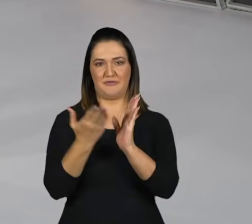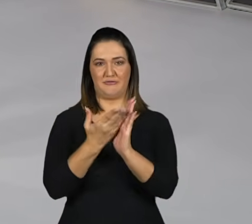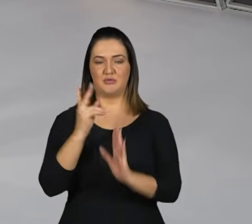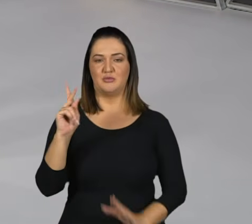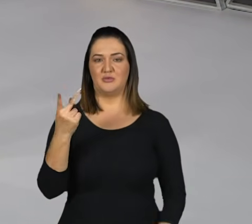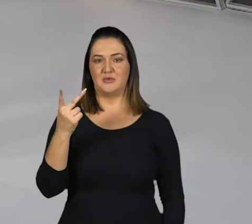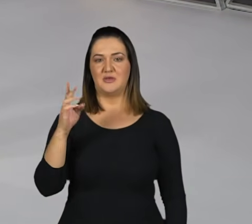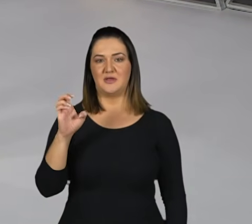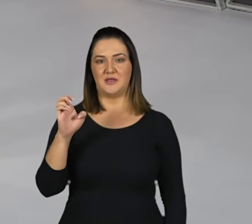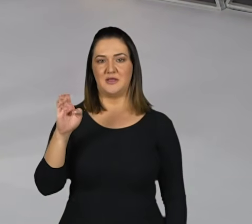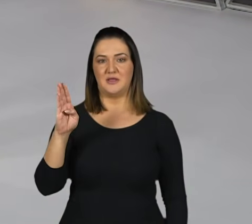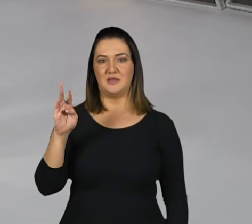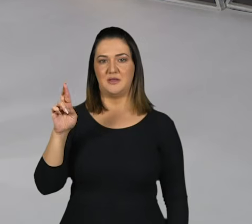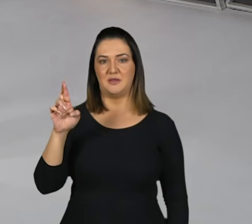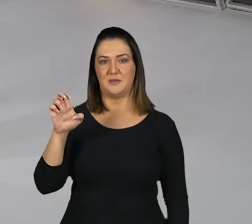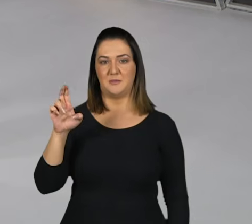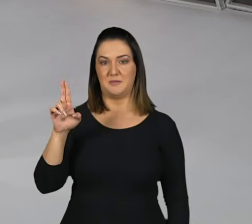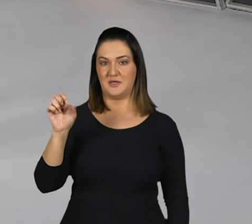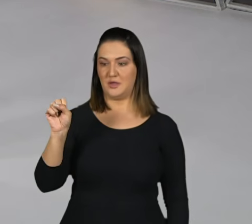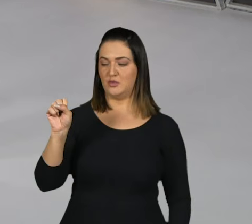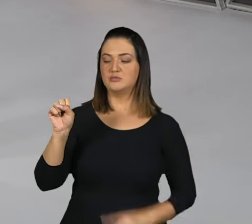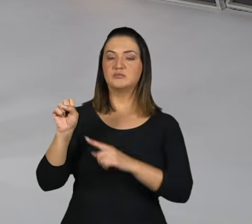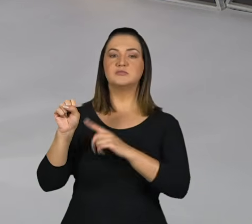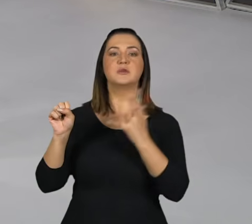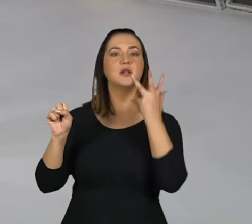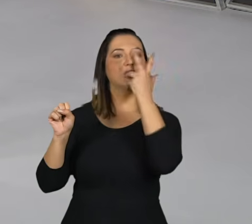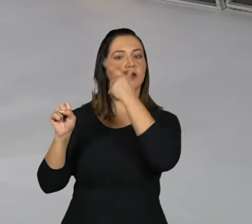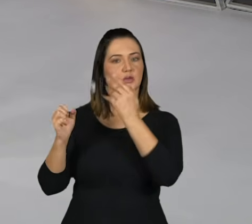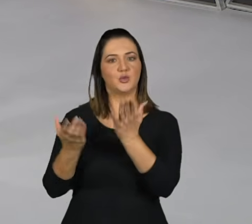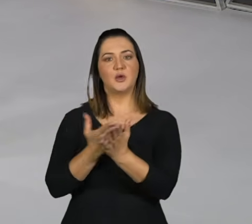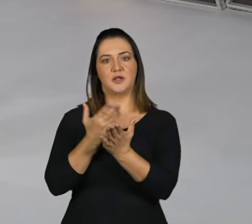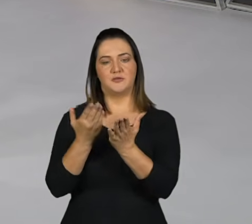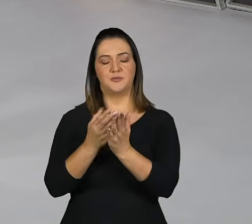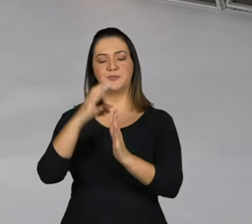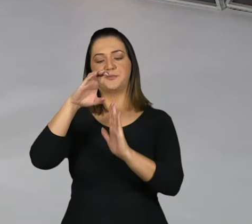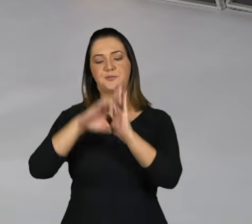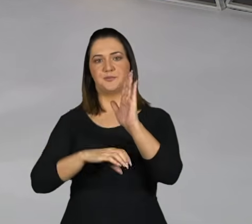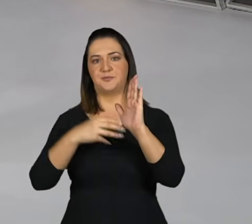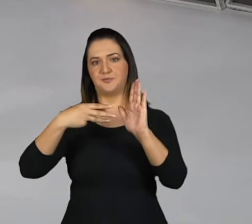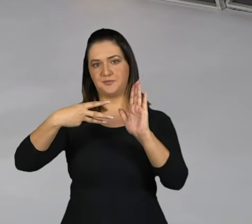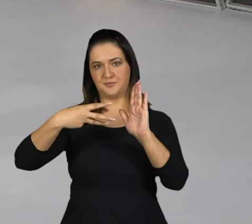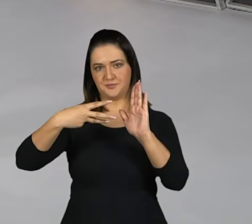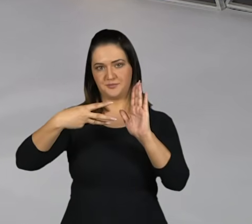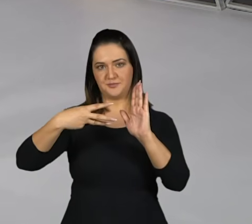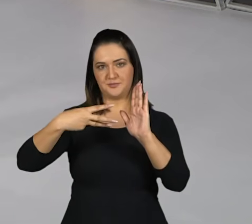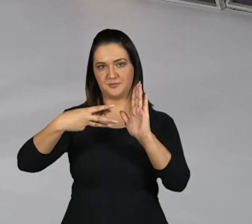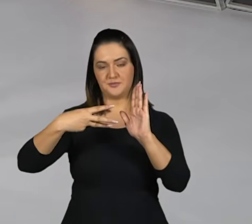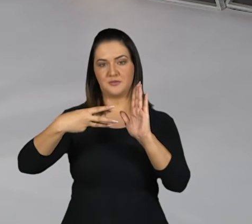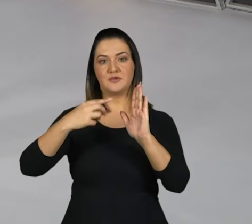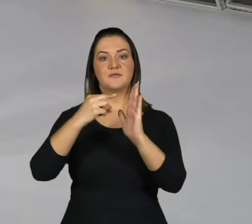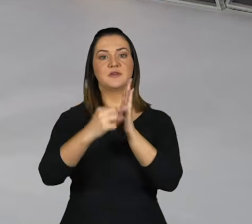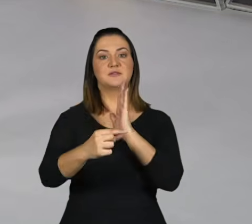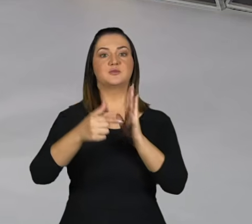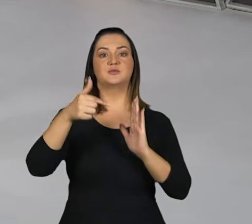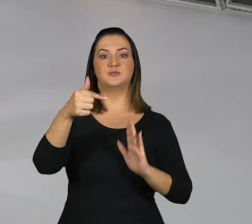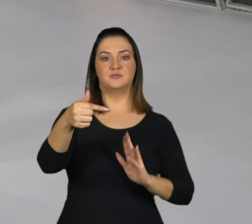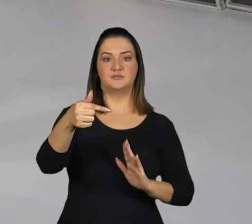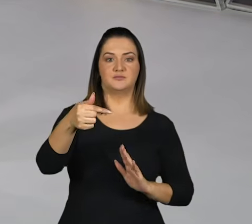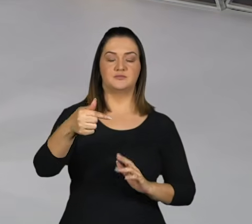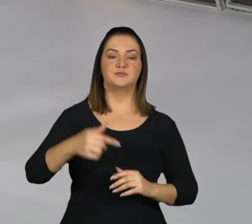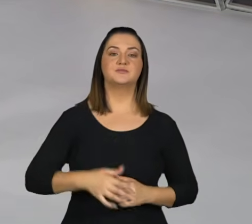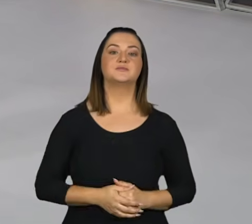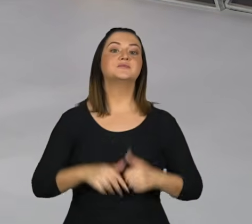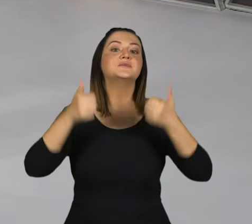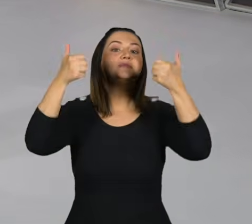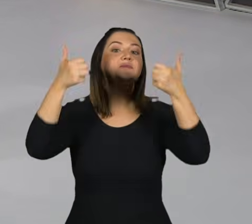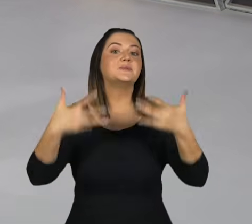aqui para o livro de Hebreus, que é um livro extraordinário. Veja só, capítulo 3 de Hebreus 3, versículo